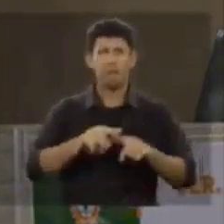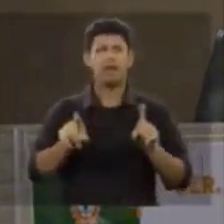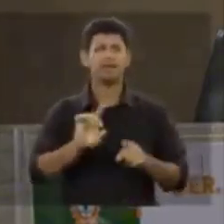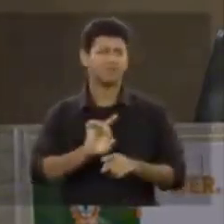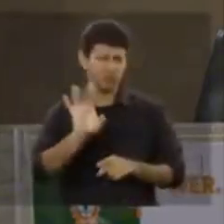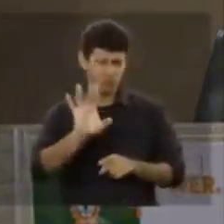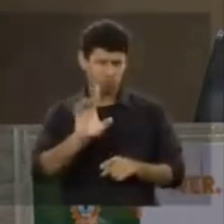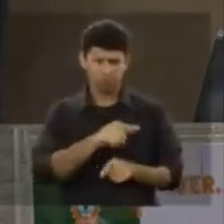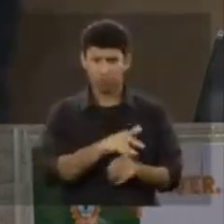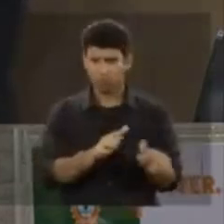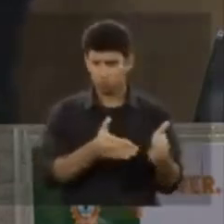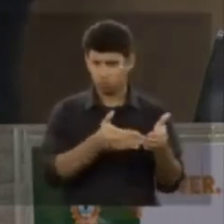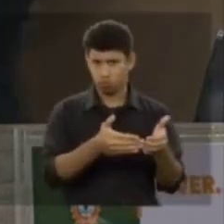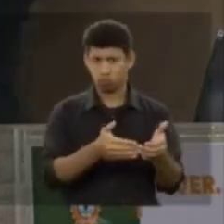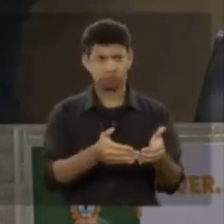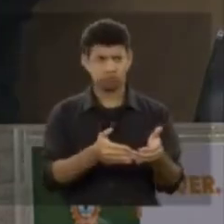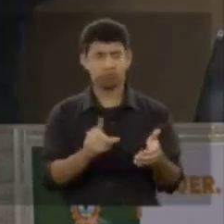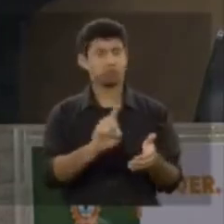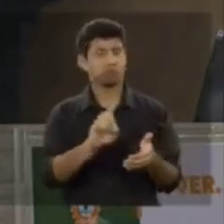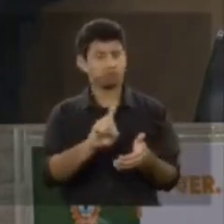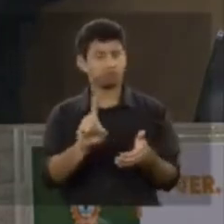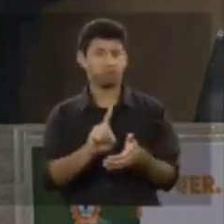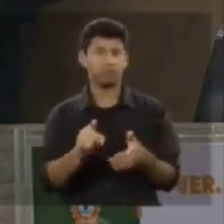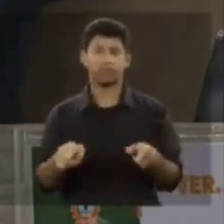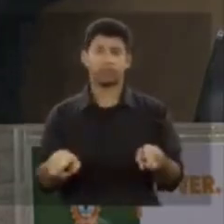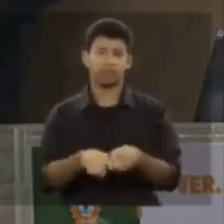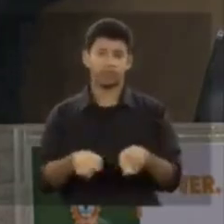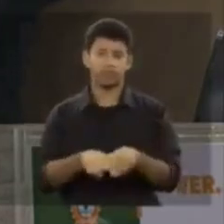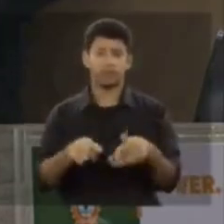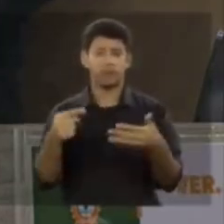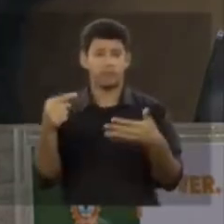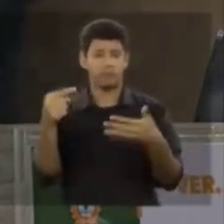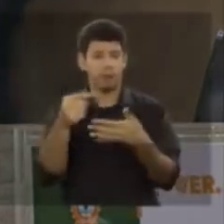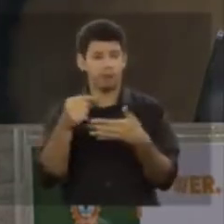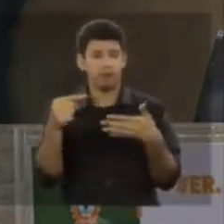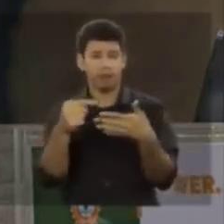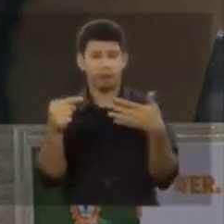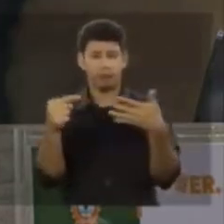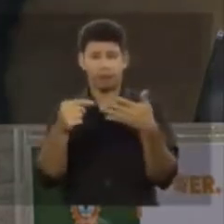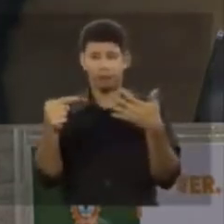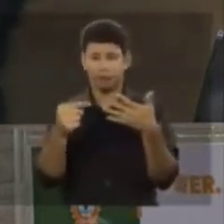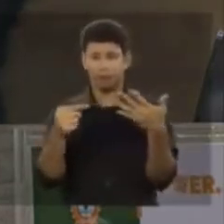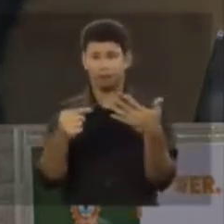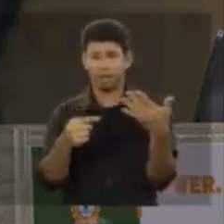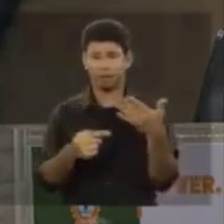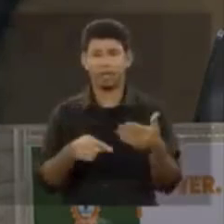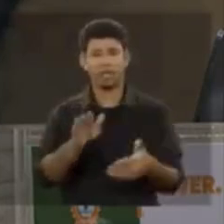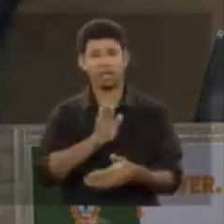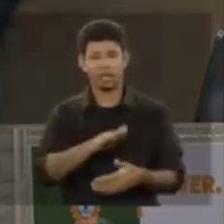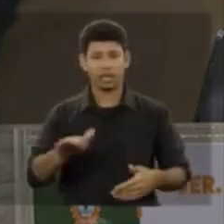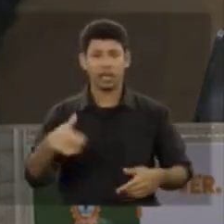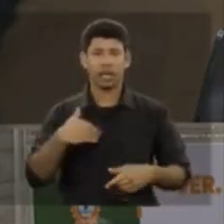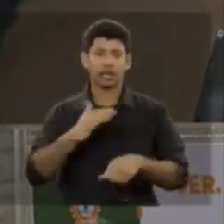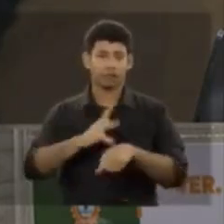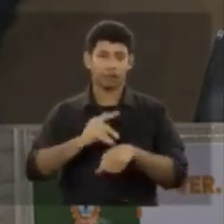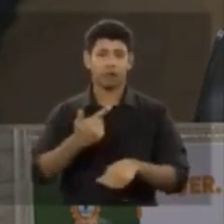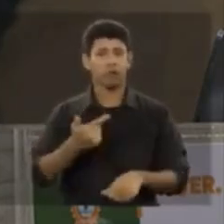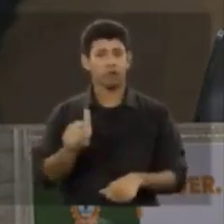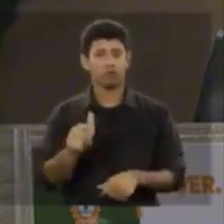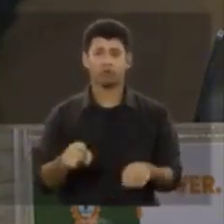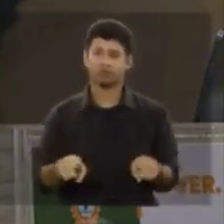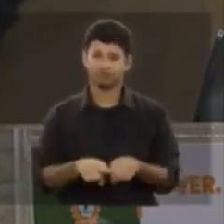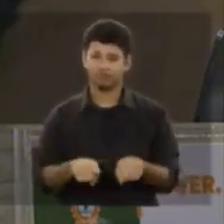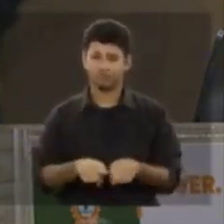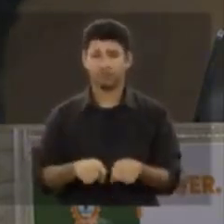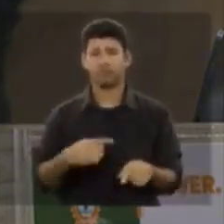cardiopatas os neuropatas as crianças que têm hidrocefalia os